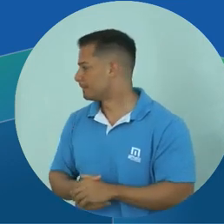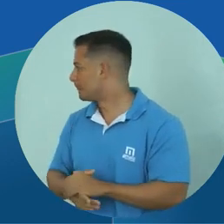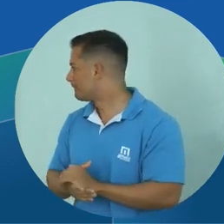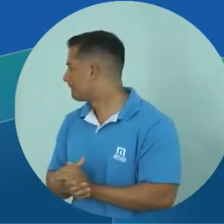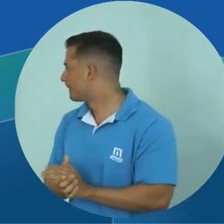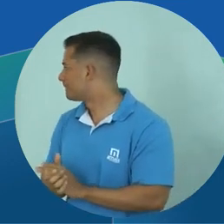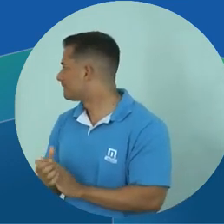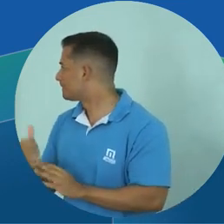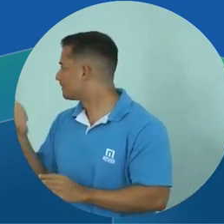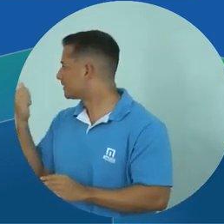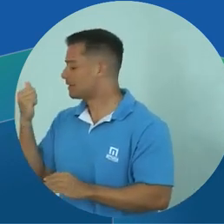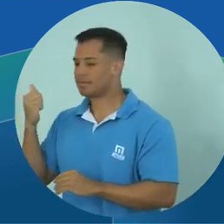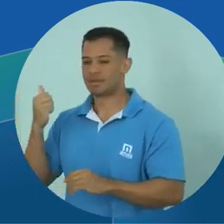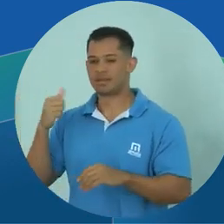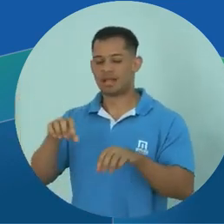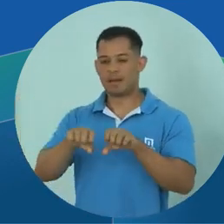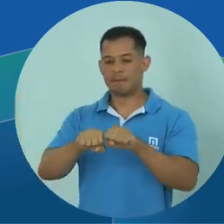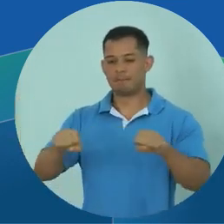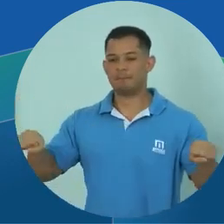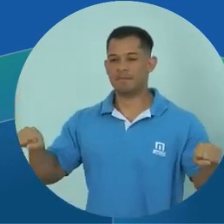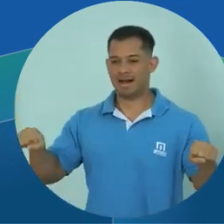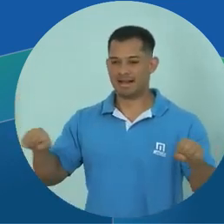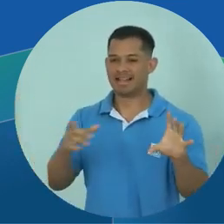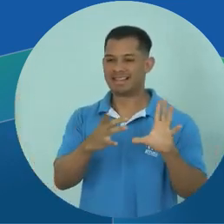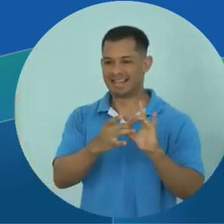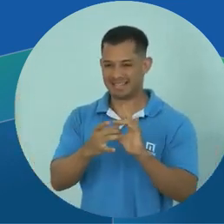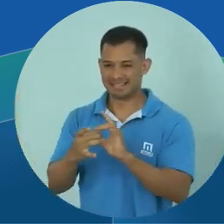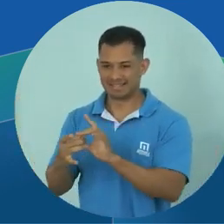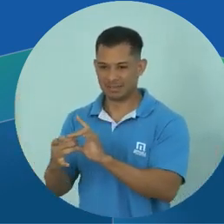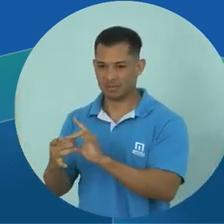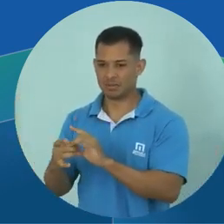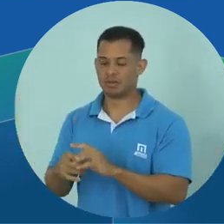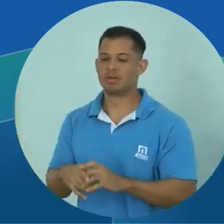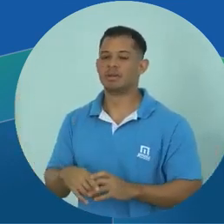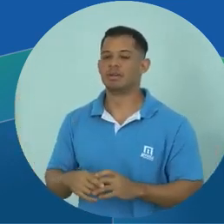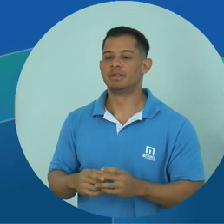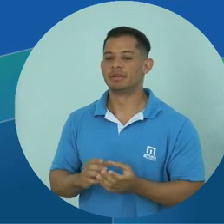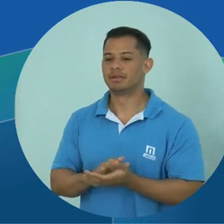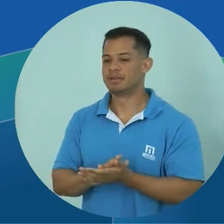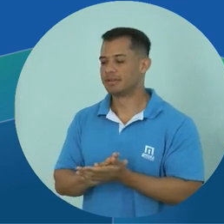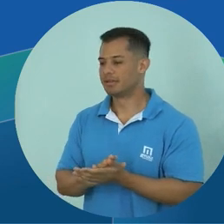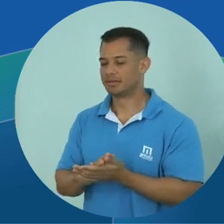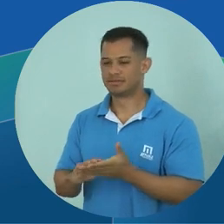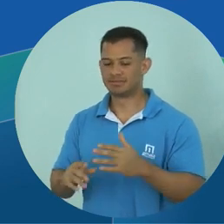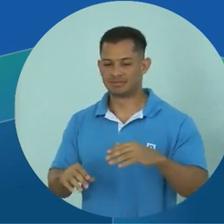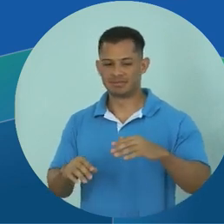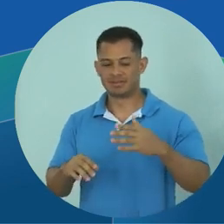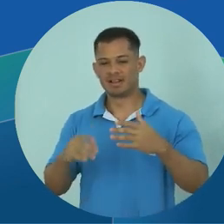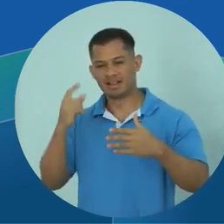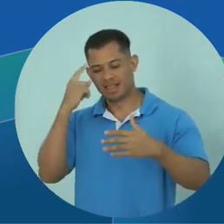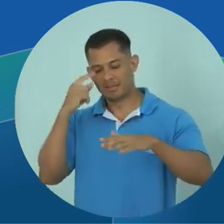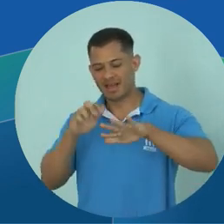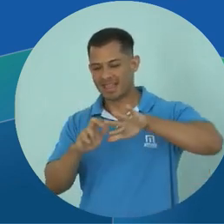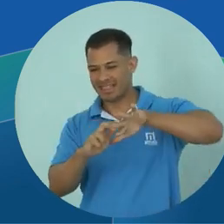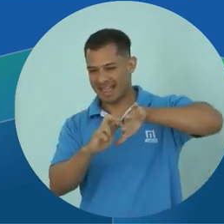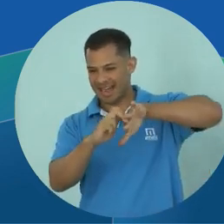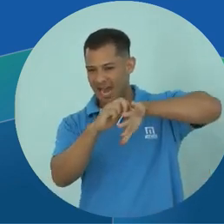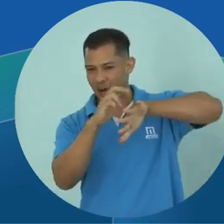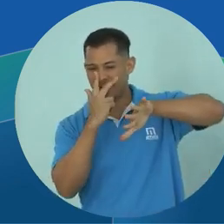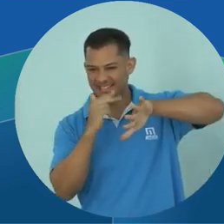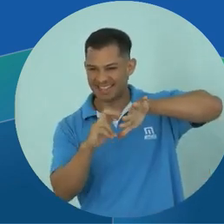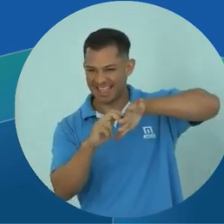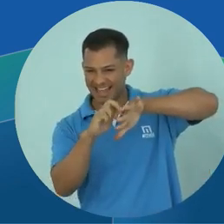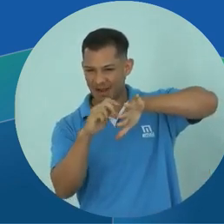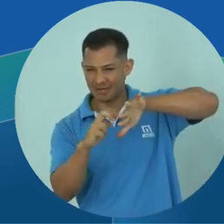Toda a parte de barra de ligação. Então, em todos os degraus, praticamente, a gente tinha essa incorporação das